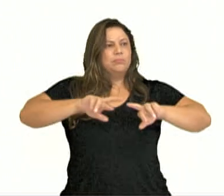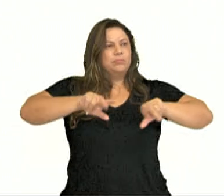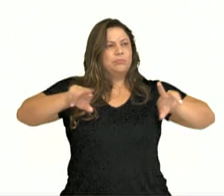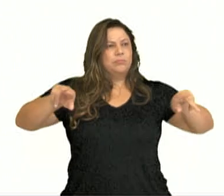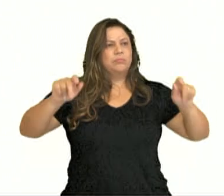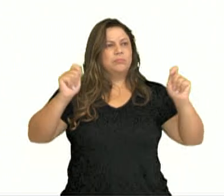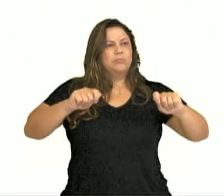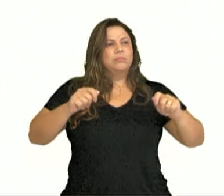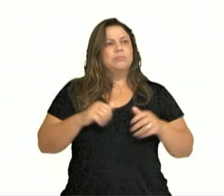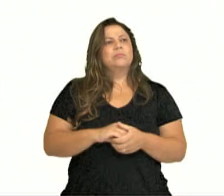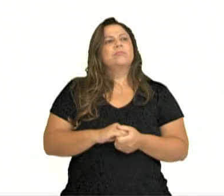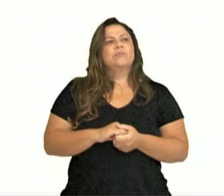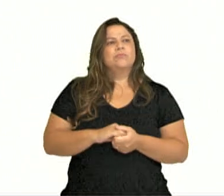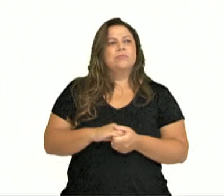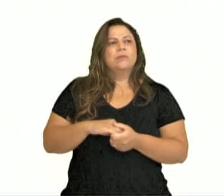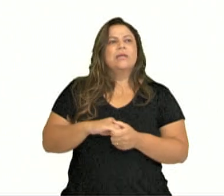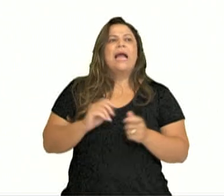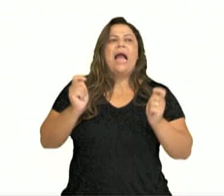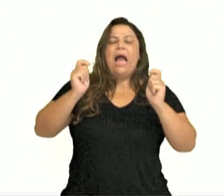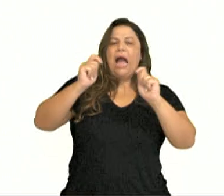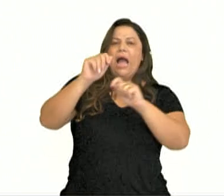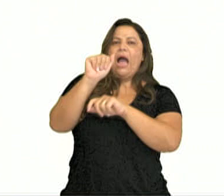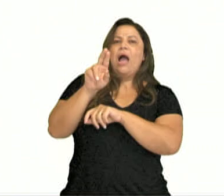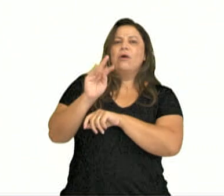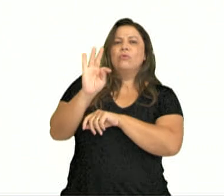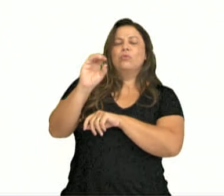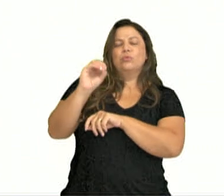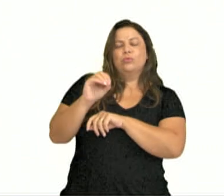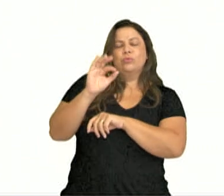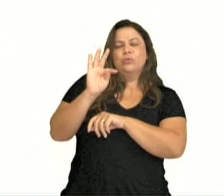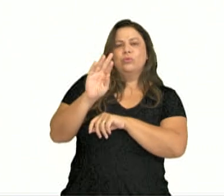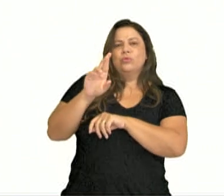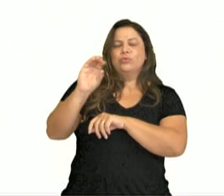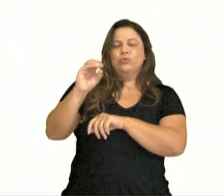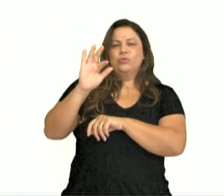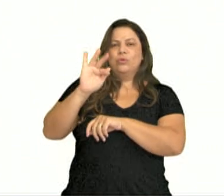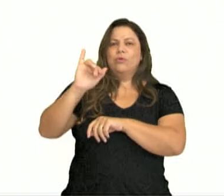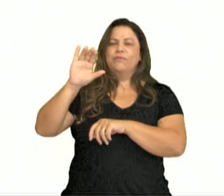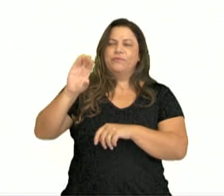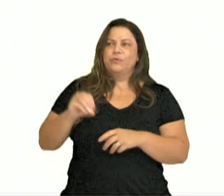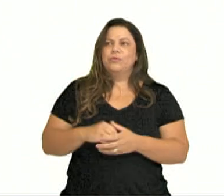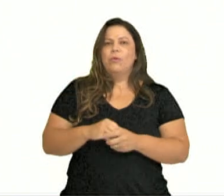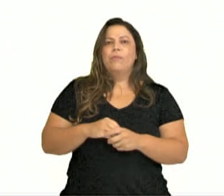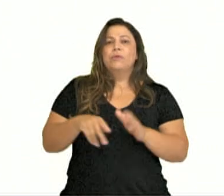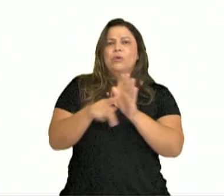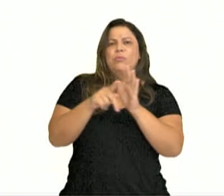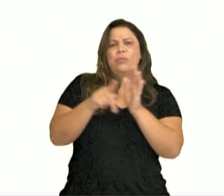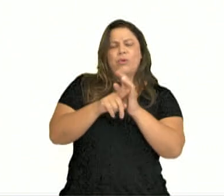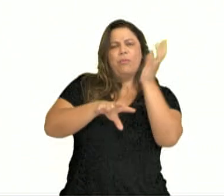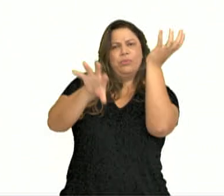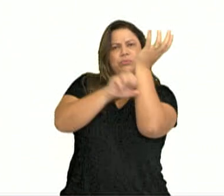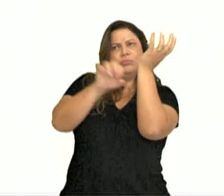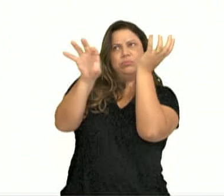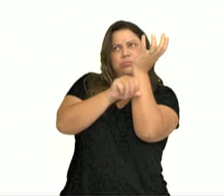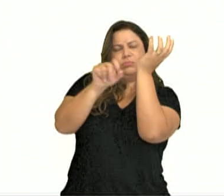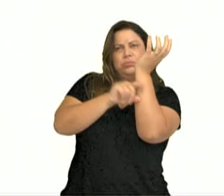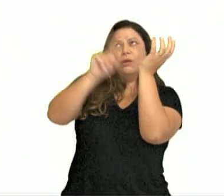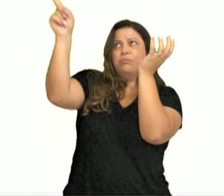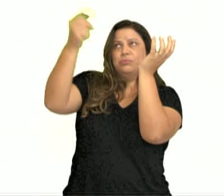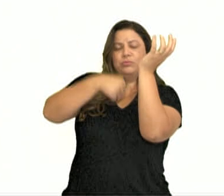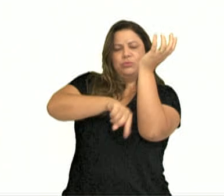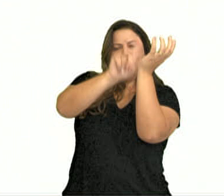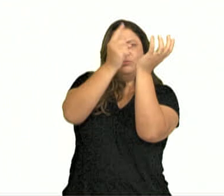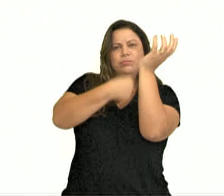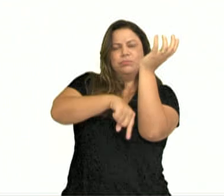ciliado, e os autotróficos, que são aqueles seres que fazem a fotossíntese, como por exemplo as algas